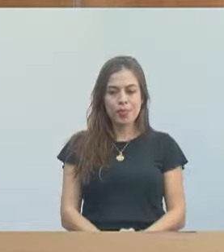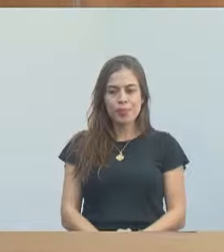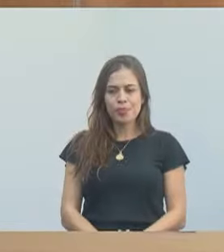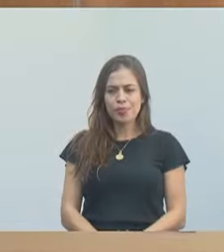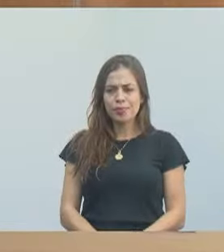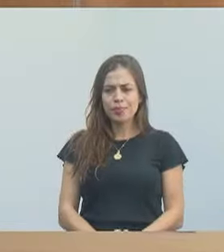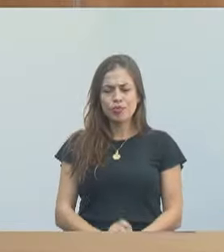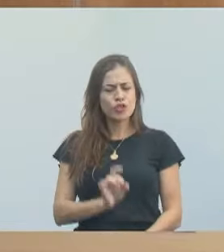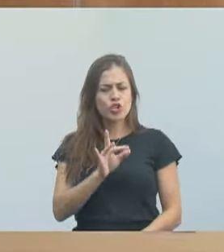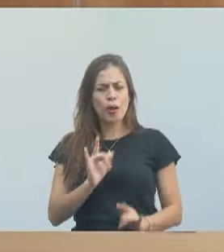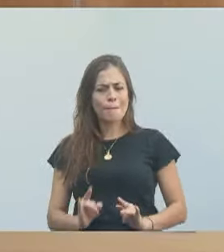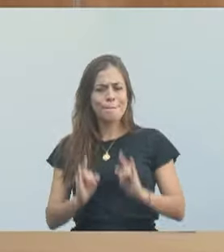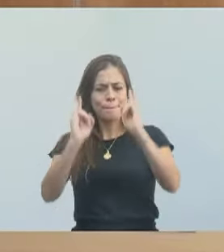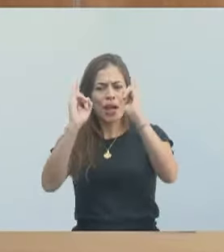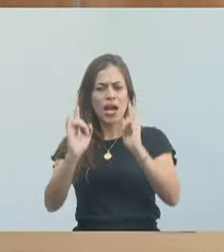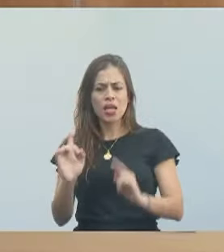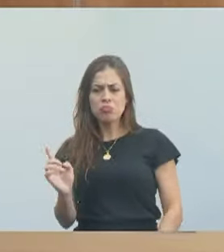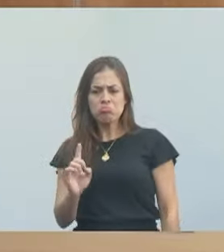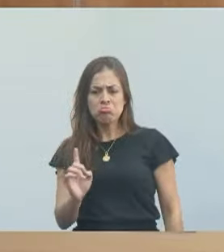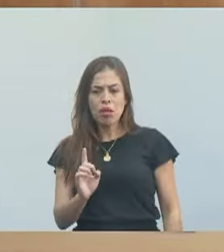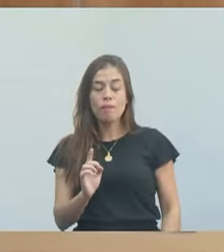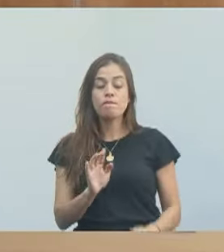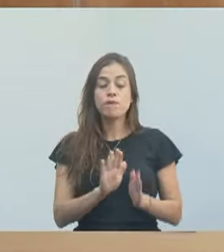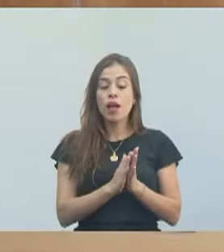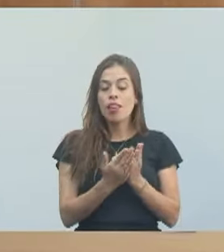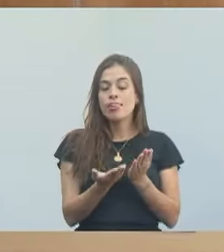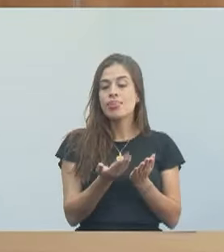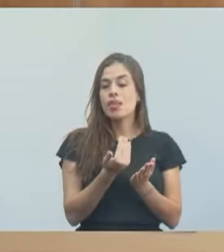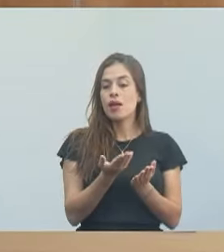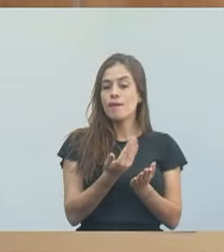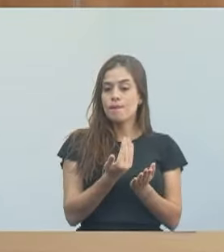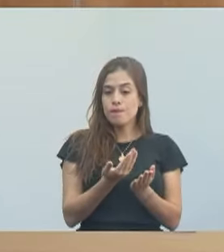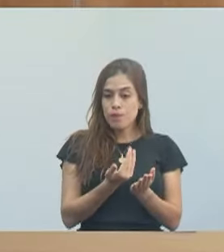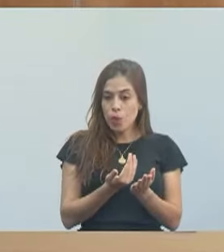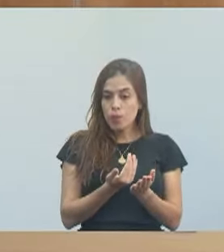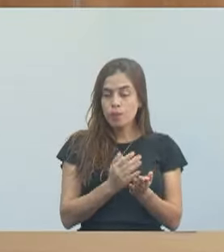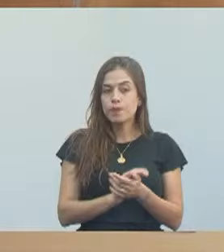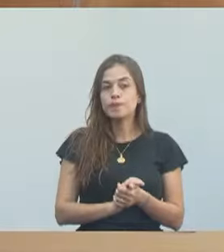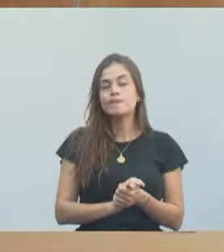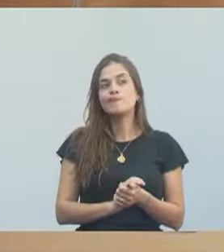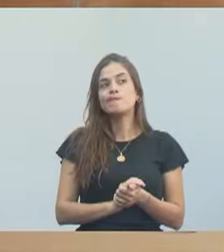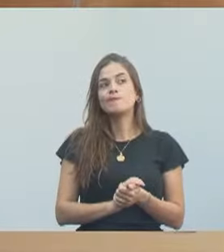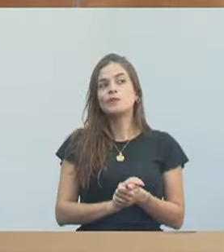estou falando só de prédio, eu estou falando de livros, eu estou falando de